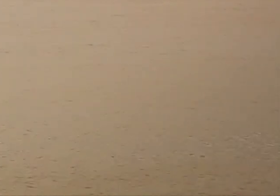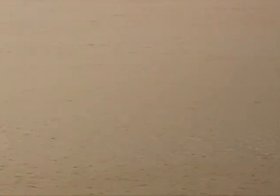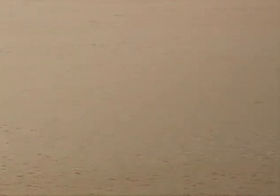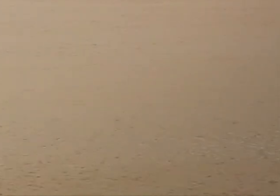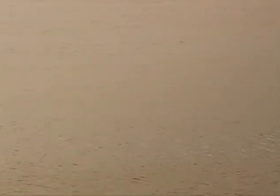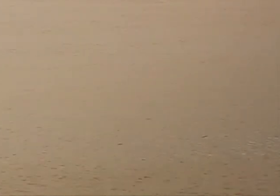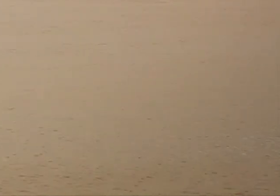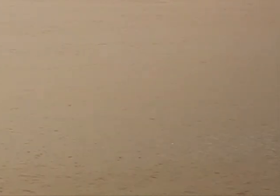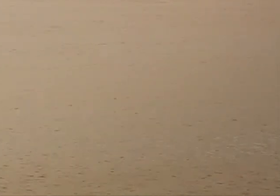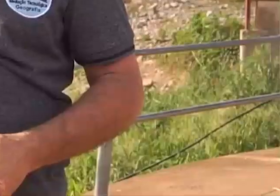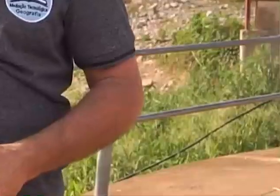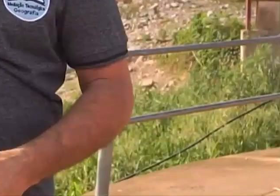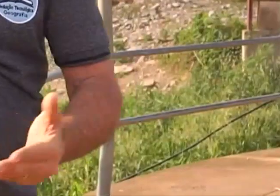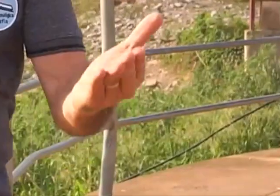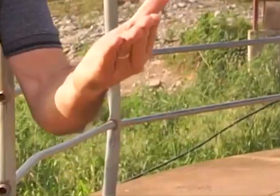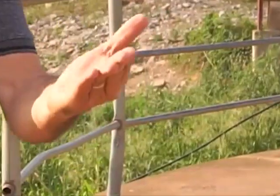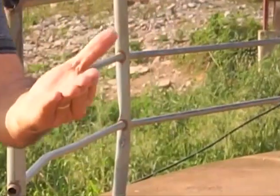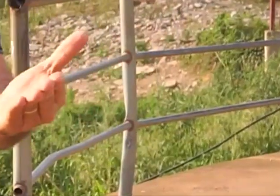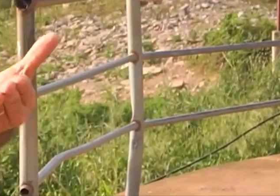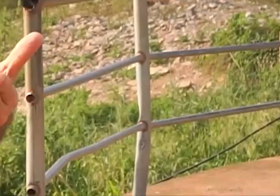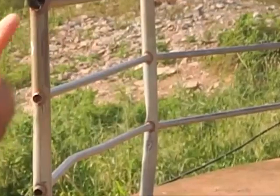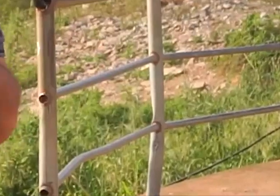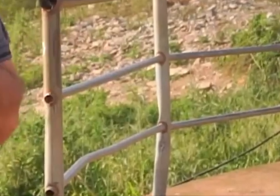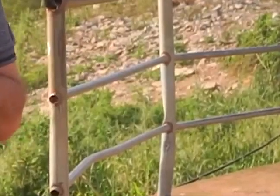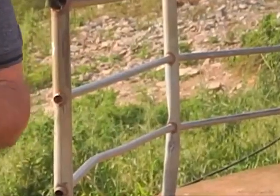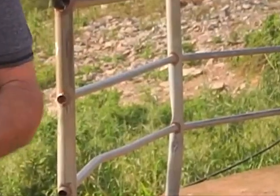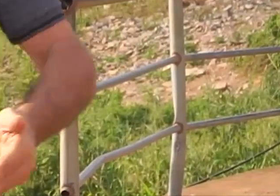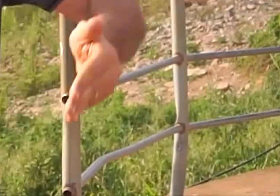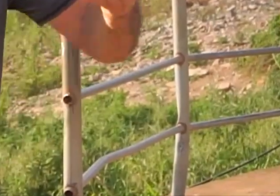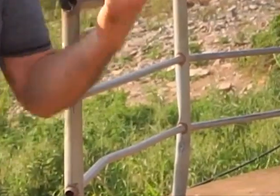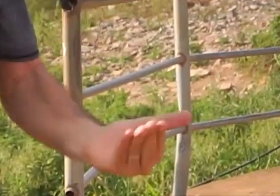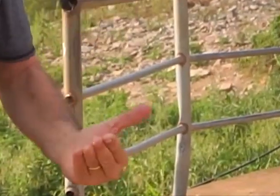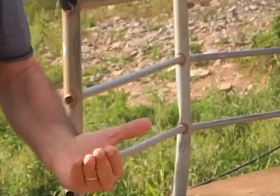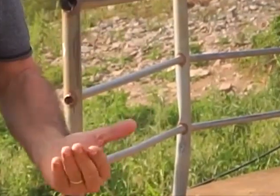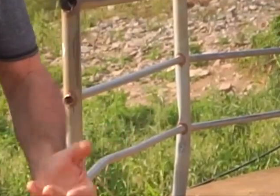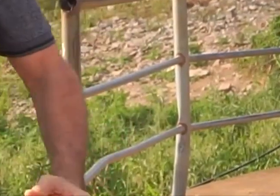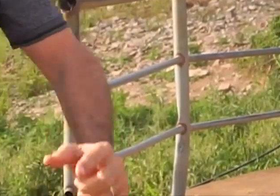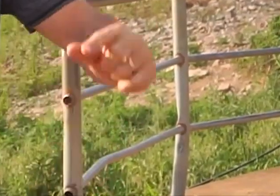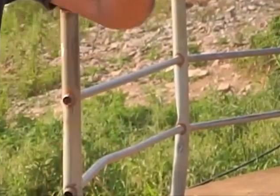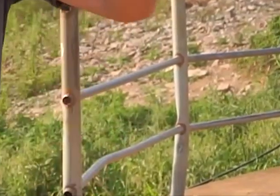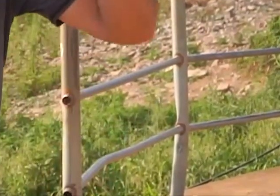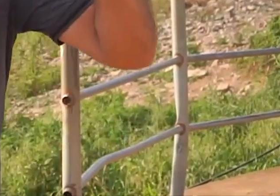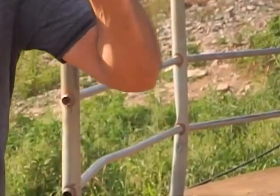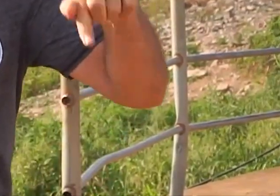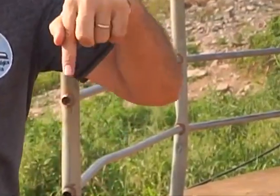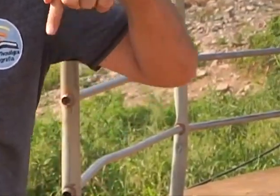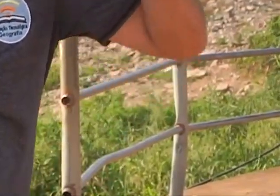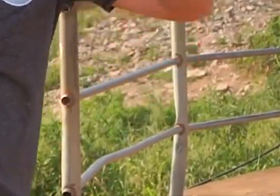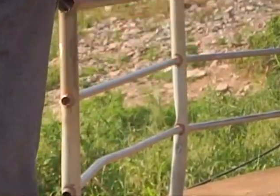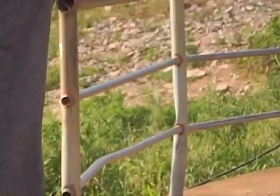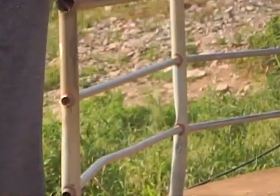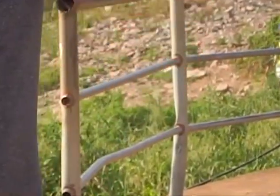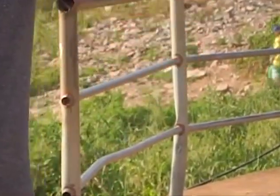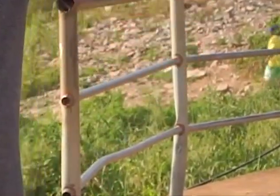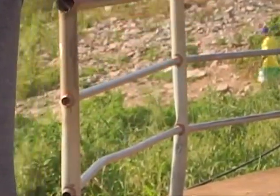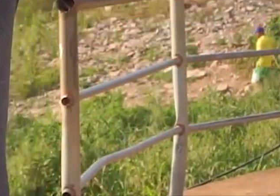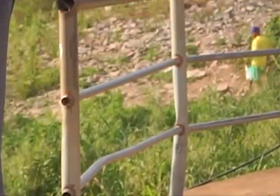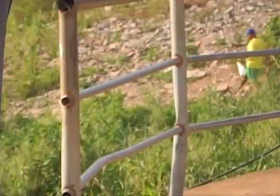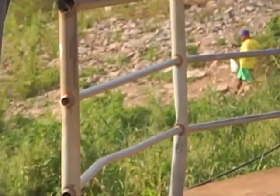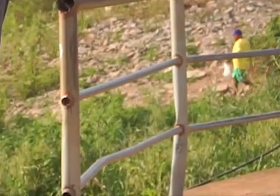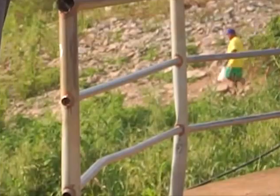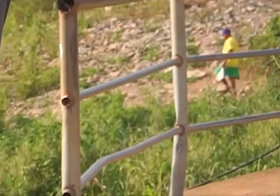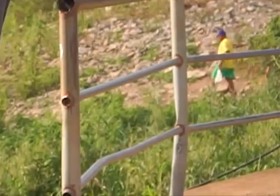falando sobre o Madeira. E agora, finalizando no século XXI, o Madeira teve um grande